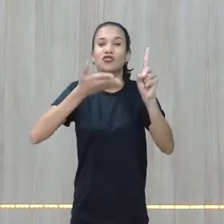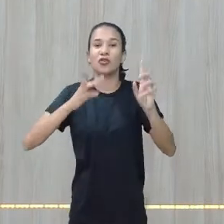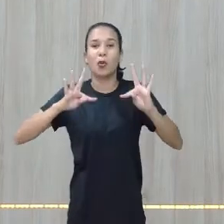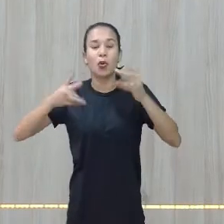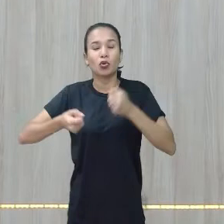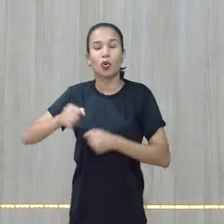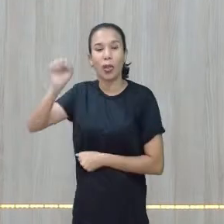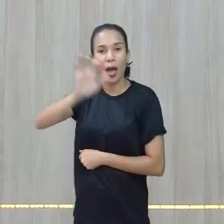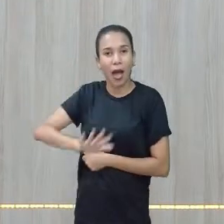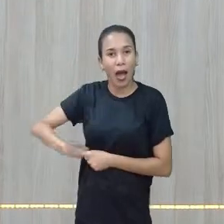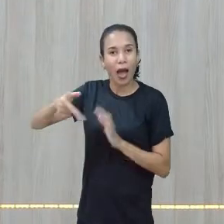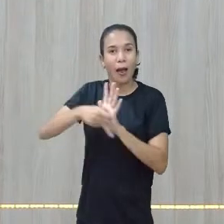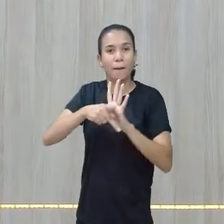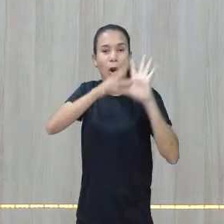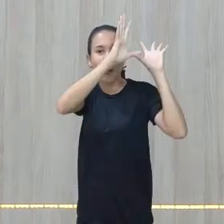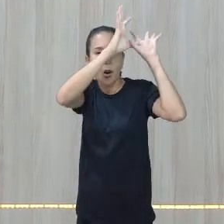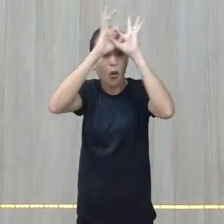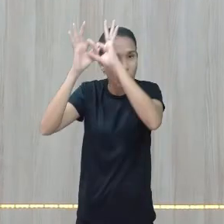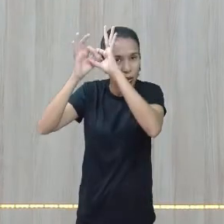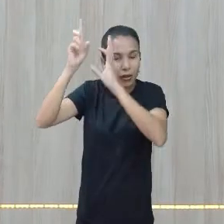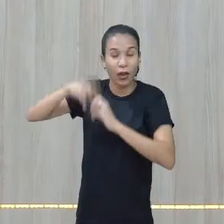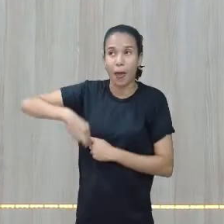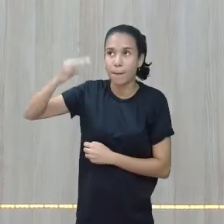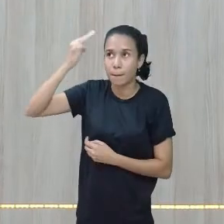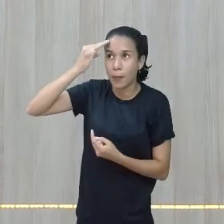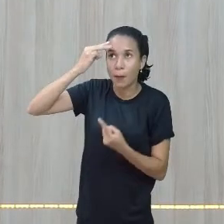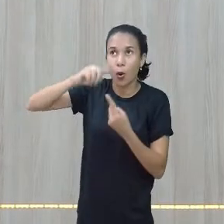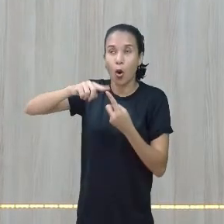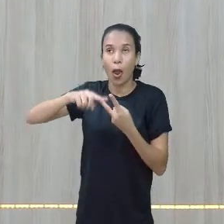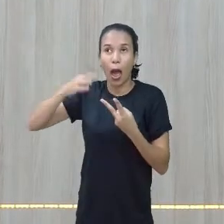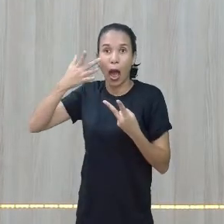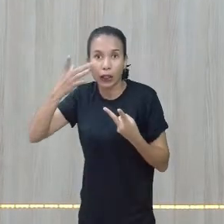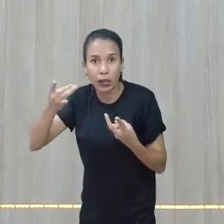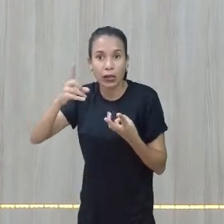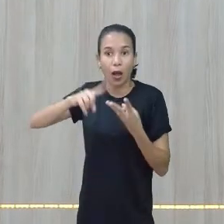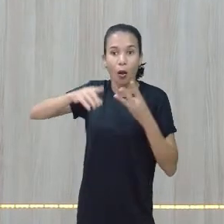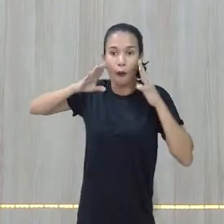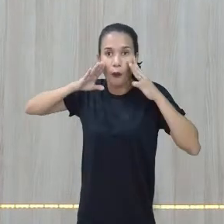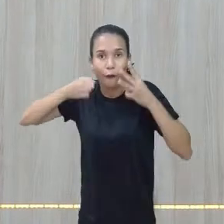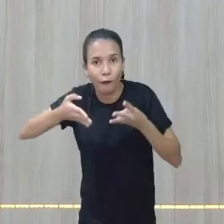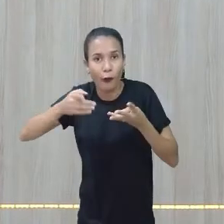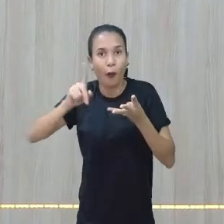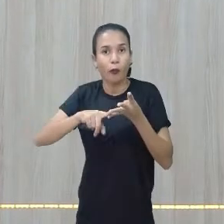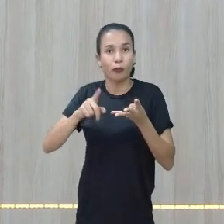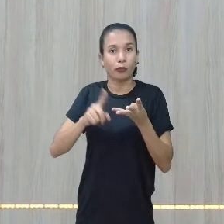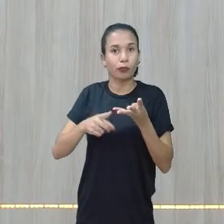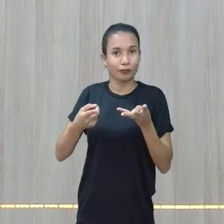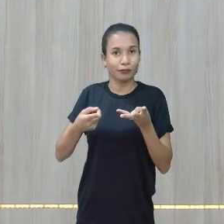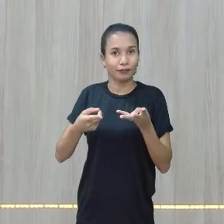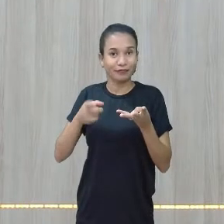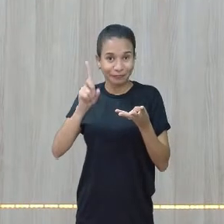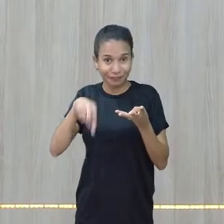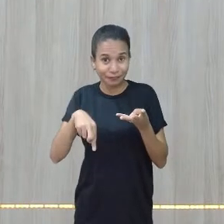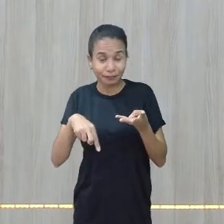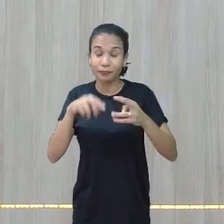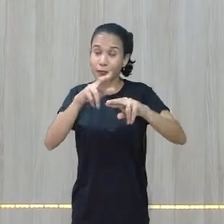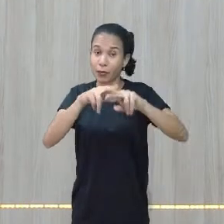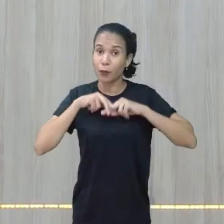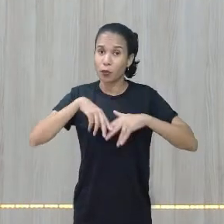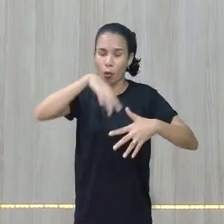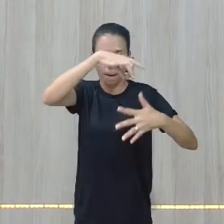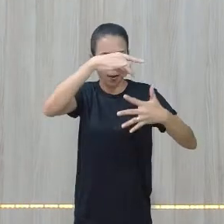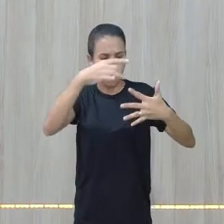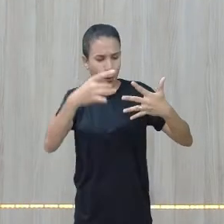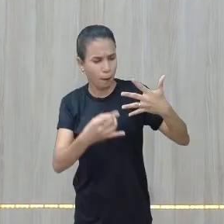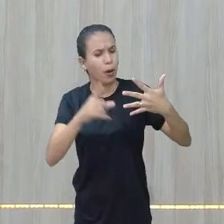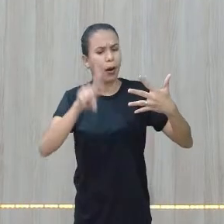campo cognitivo, memória, atenção, concentração, manutenção do foco, né? Então esses aspectos